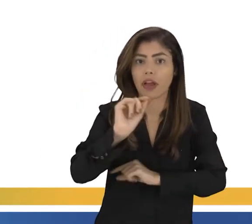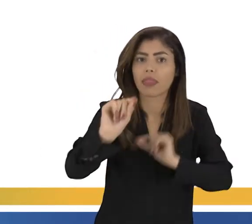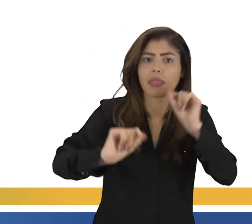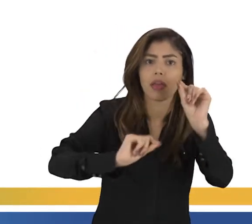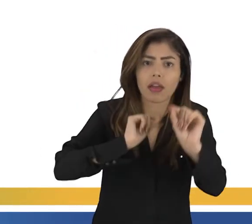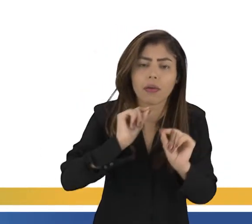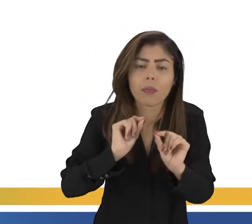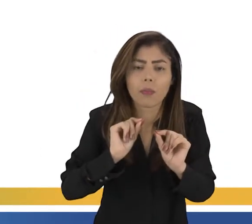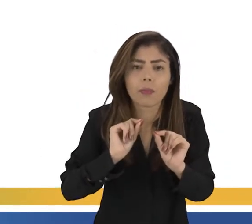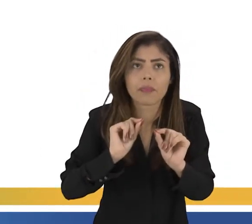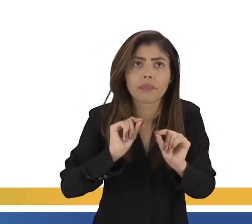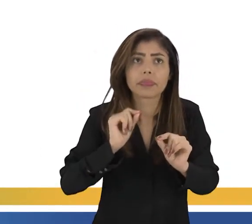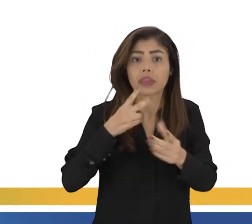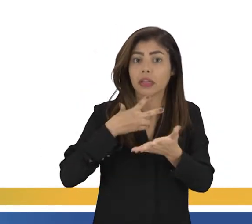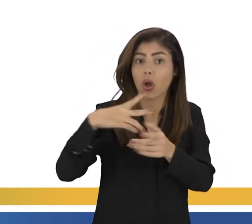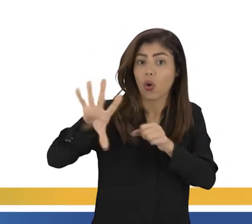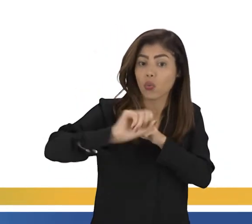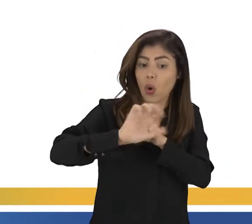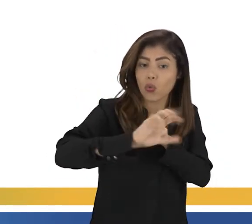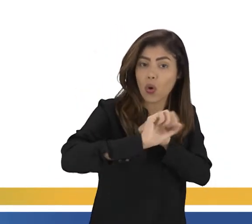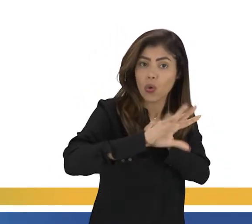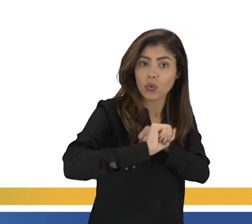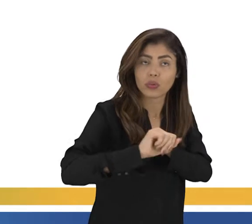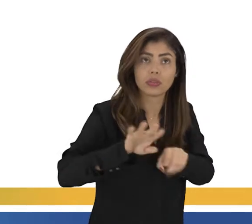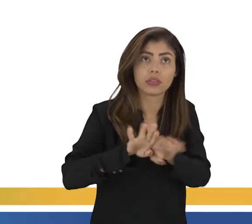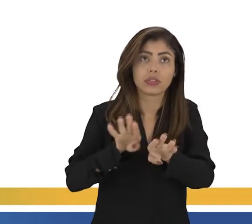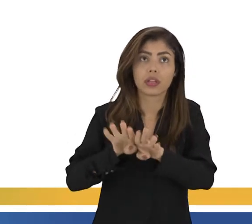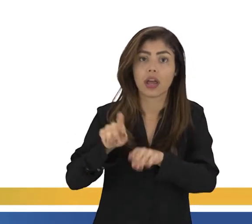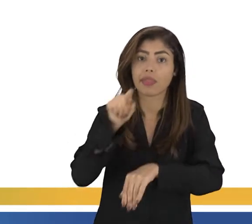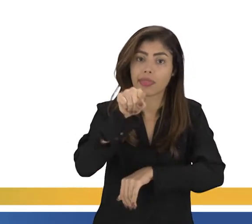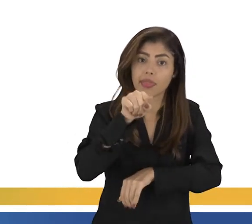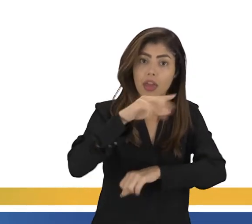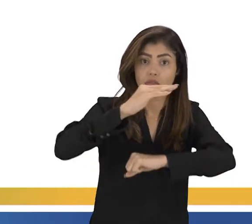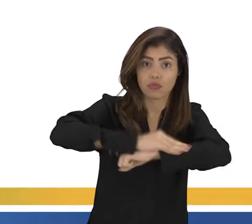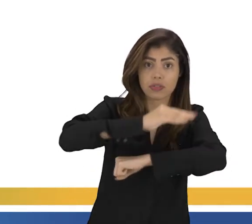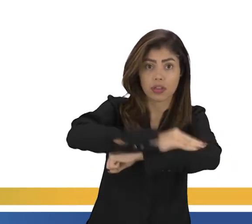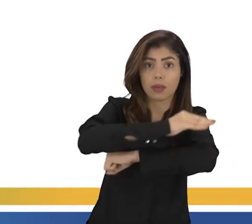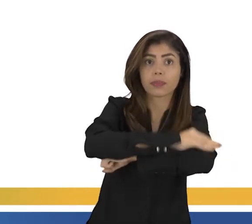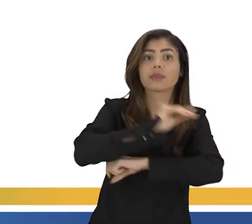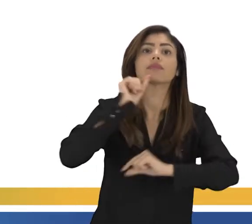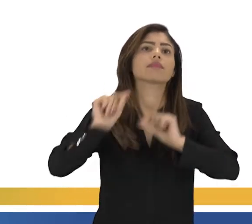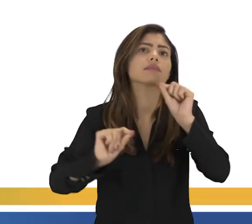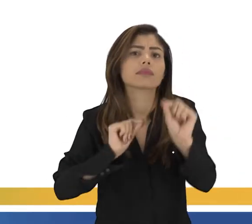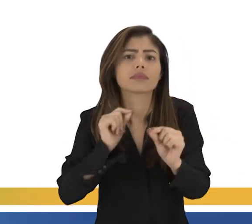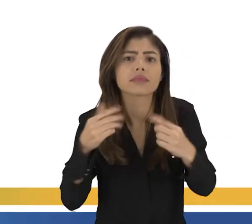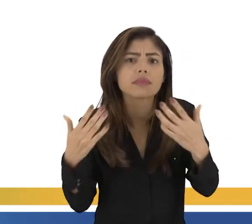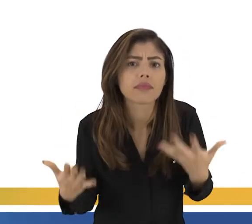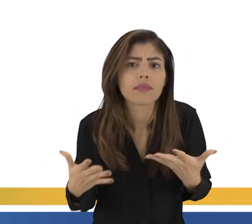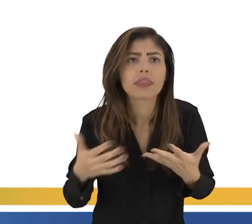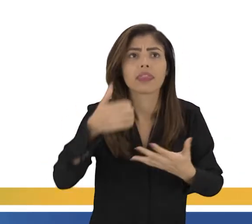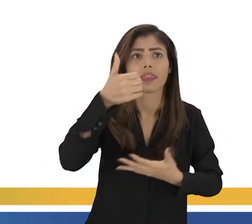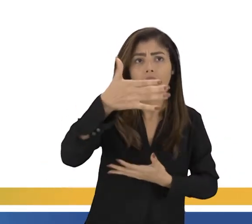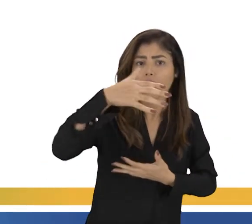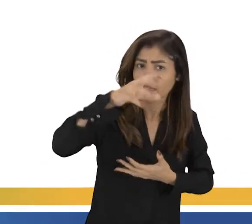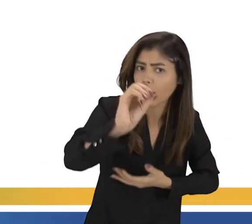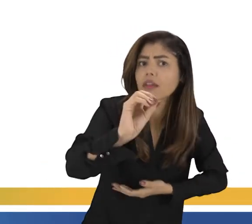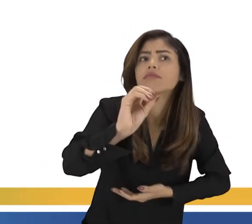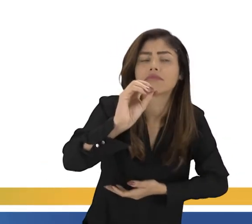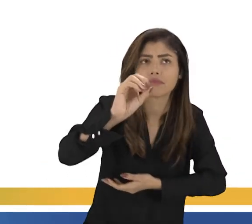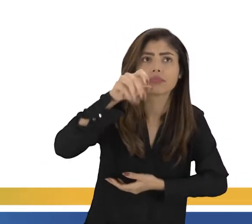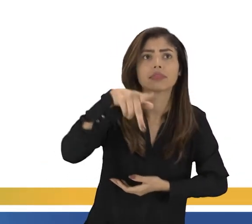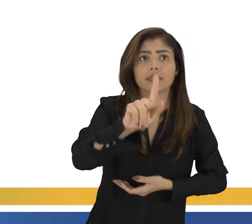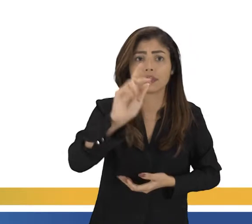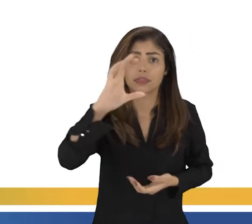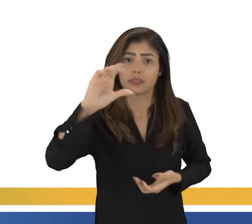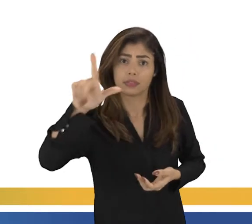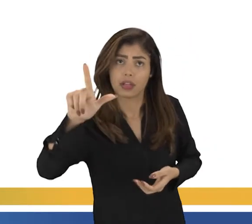questão de absorver a energia dessa presa, então ele vai adquirir o quê? 10 quilocalorias